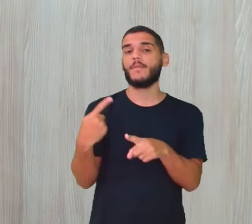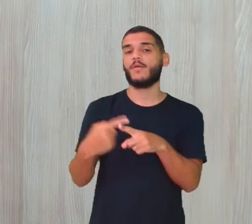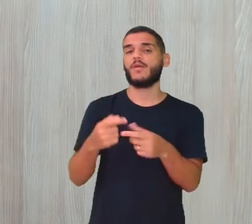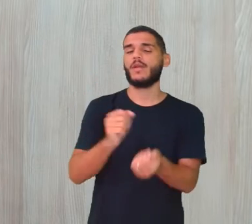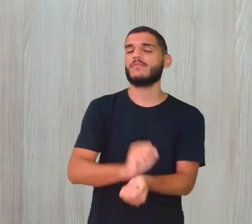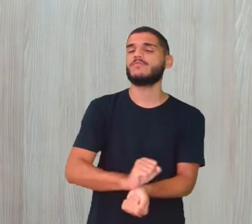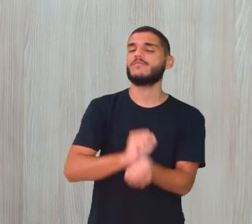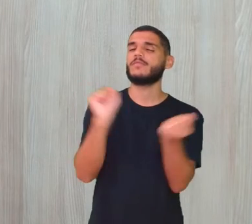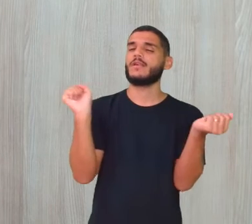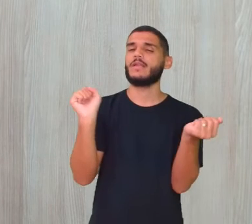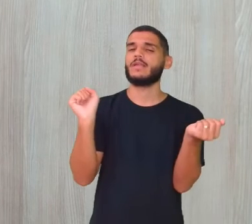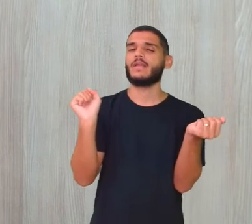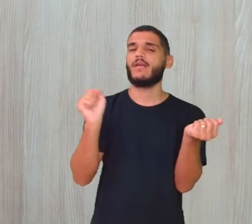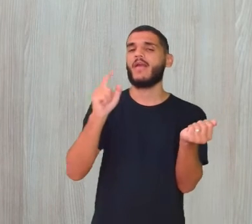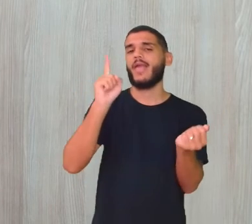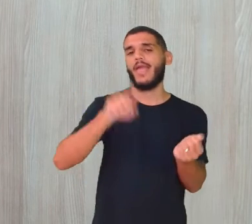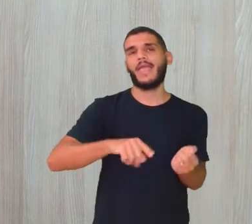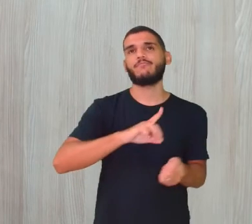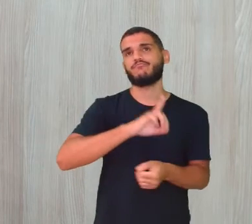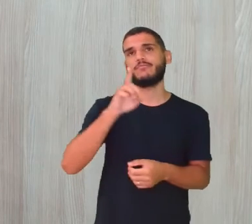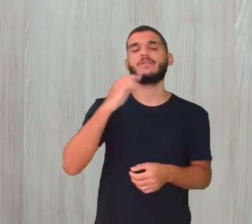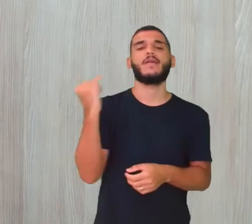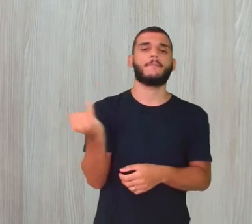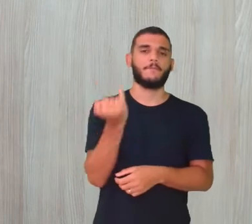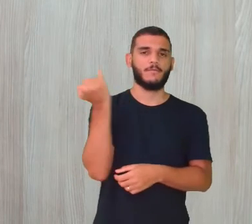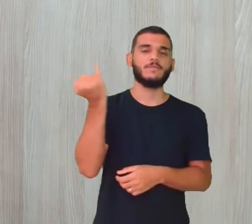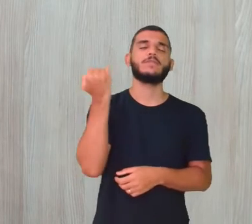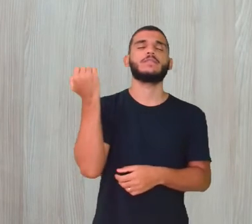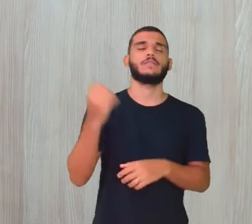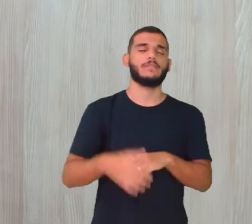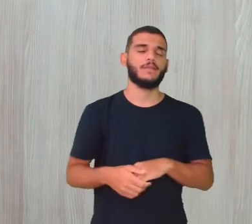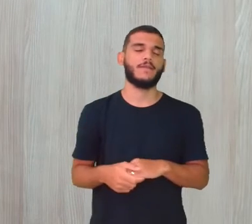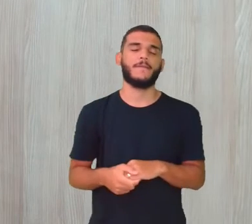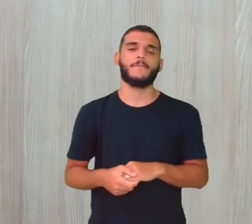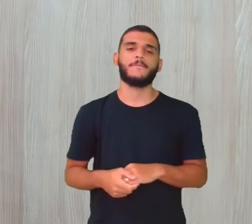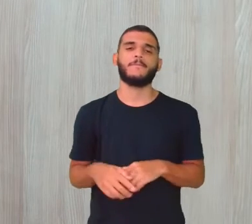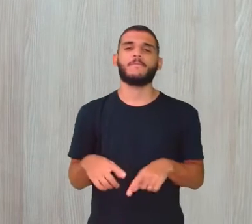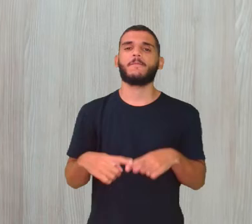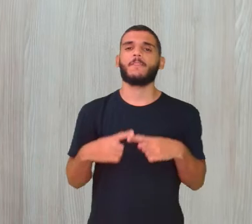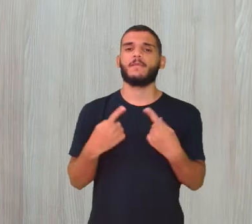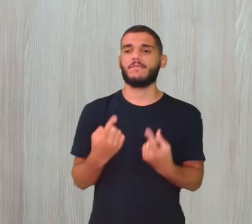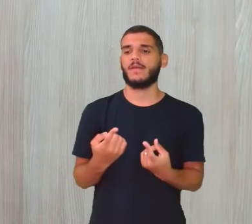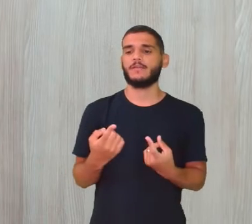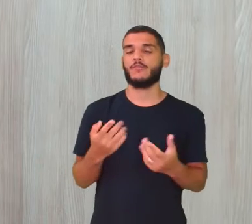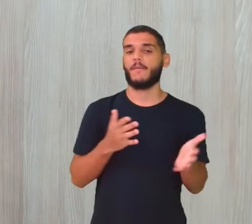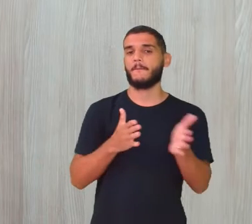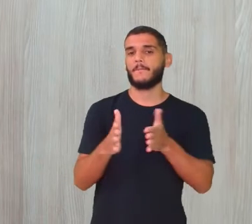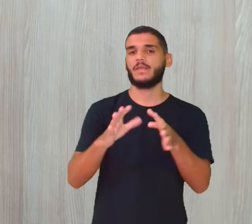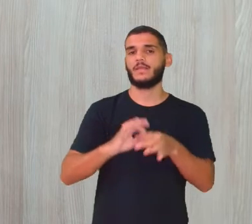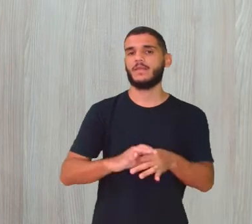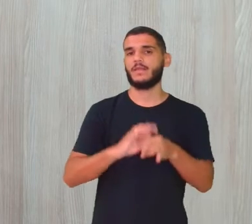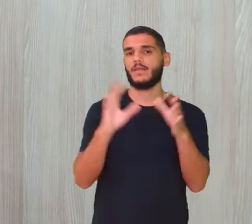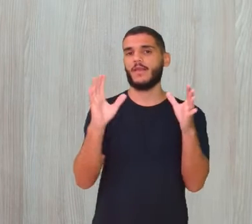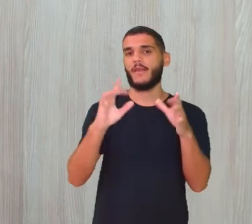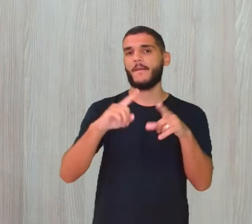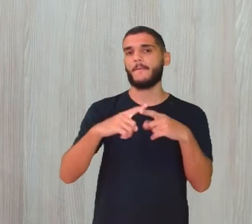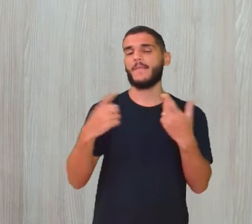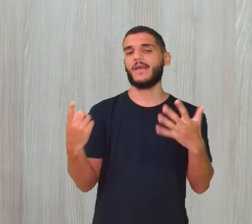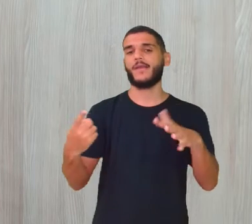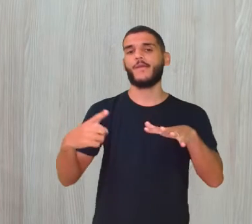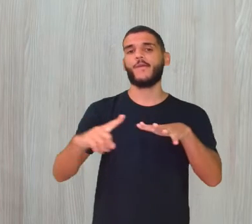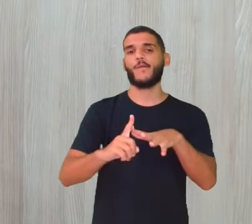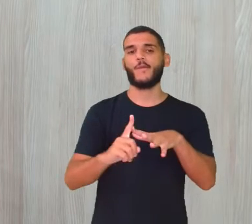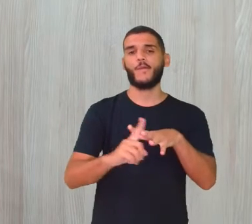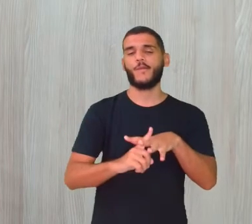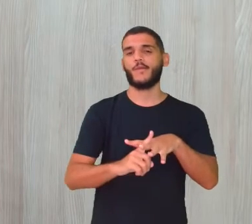abolição, ela tem um marco, claro, tem um marco, né? Mas quando aboliu a escravidão, não se incluiu esses